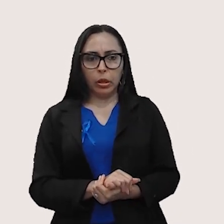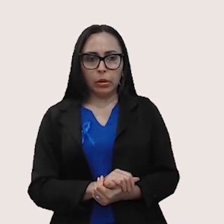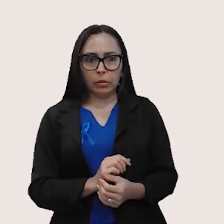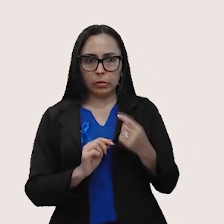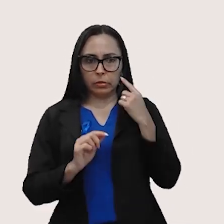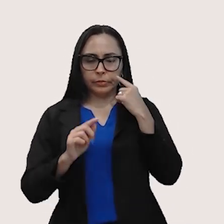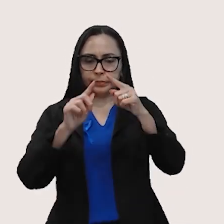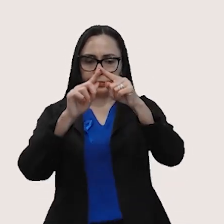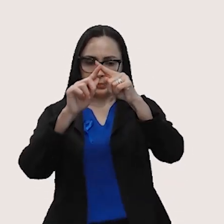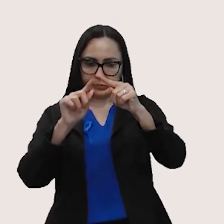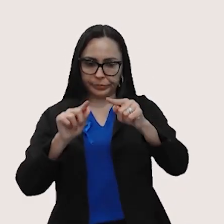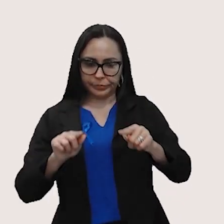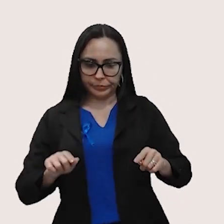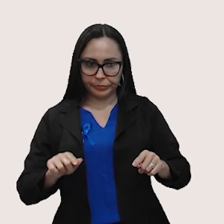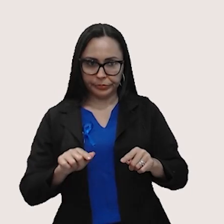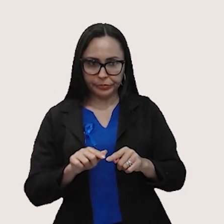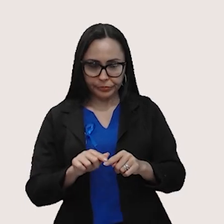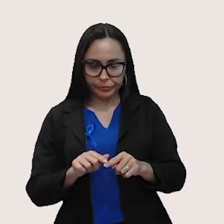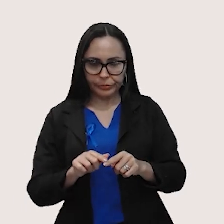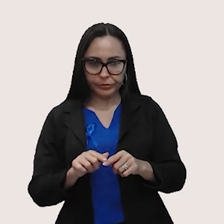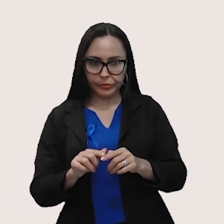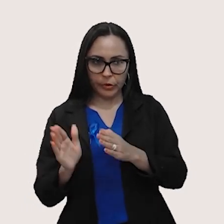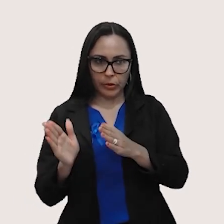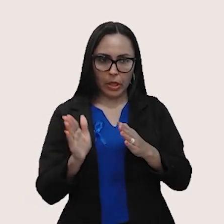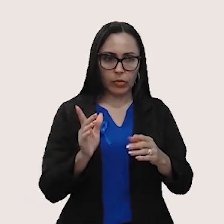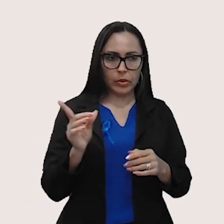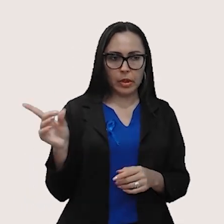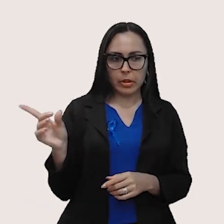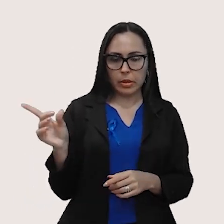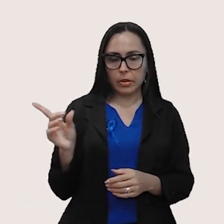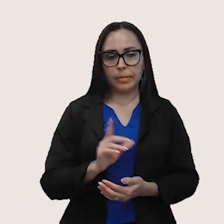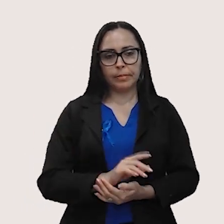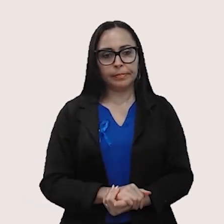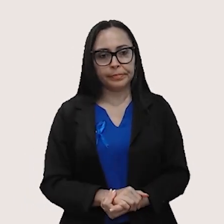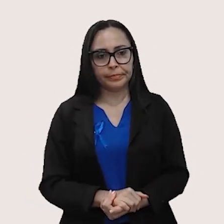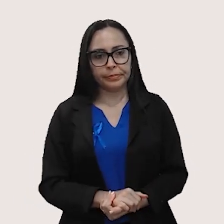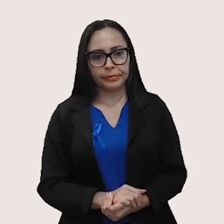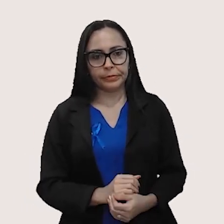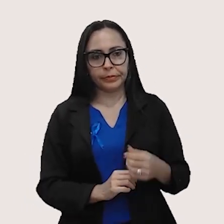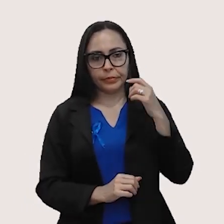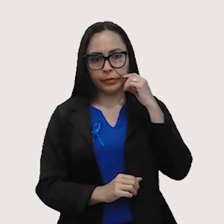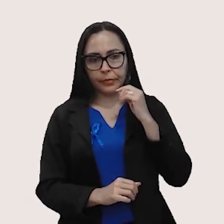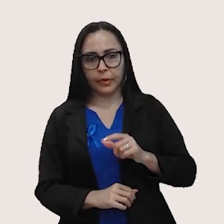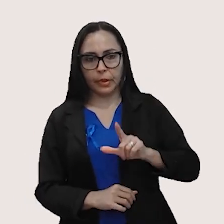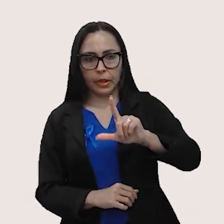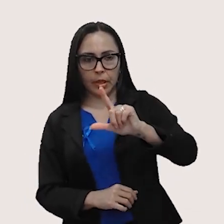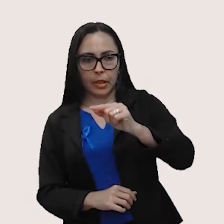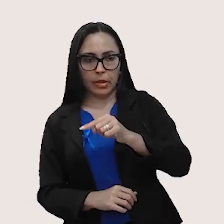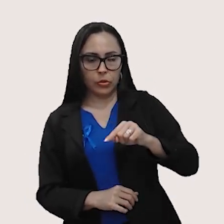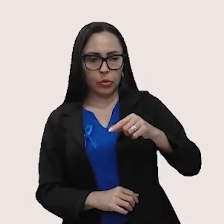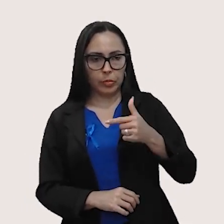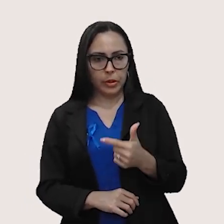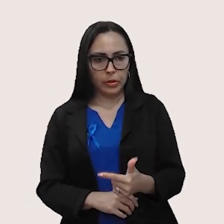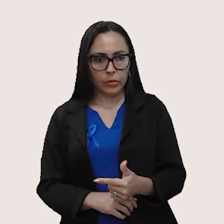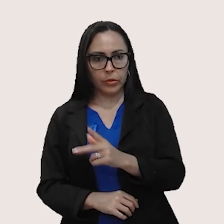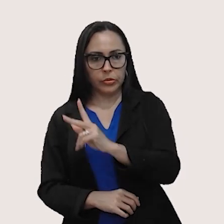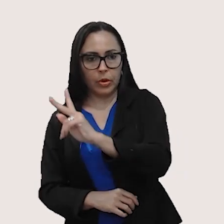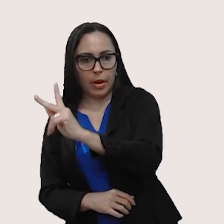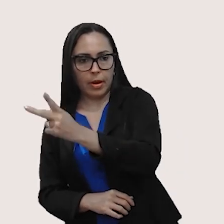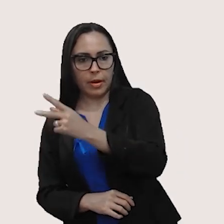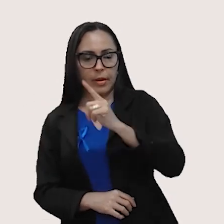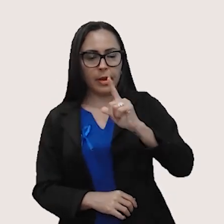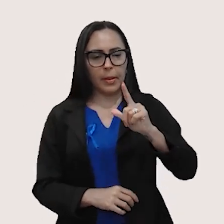beleza? Vou desenhar aqui do lado. Ó. Aqui eu tenho L sobre 2, H e eu tenho L. Tu percebeu isso